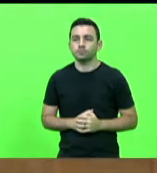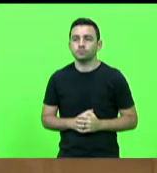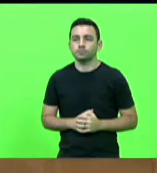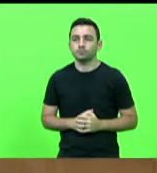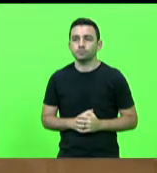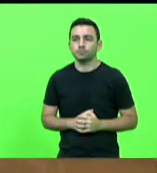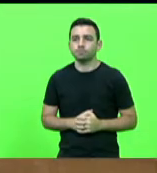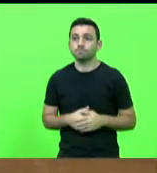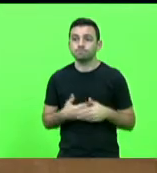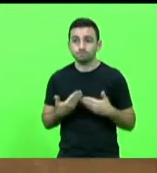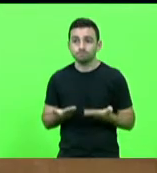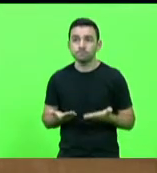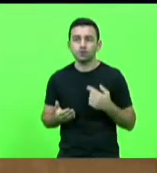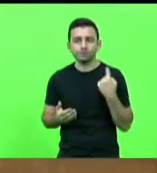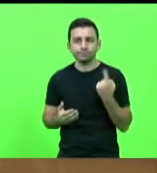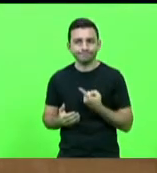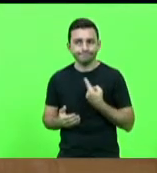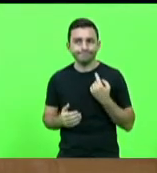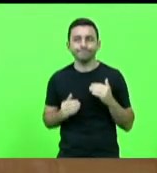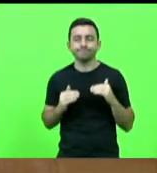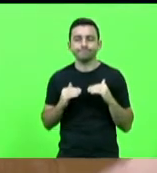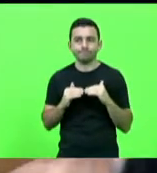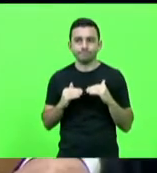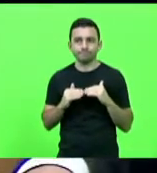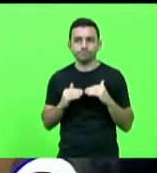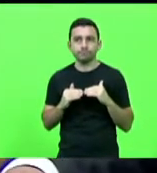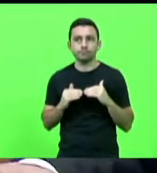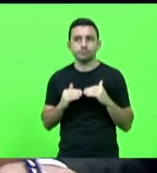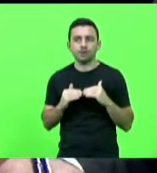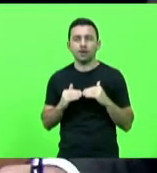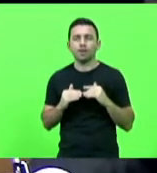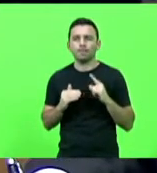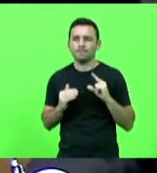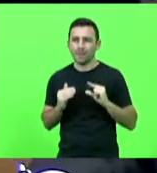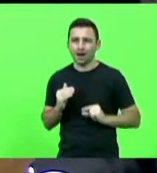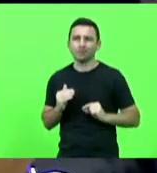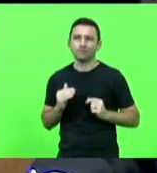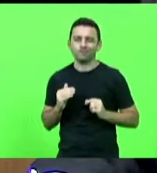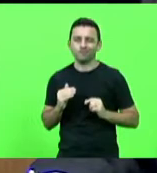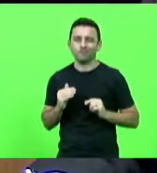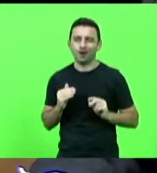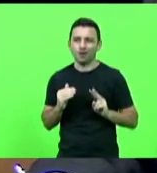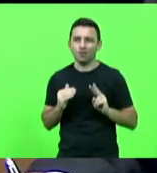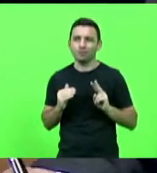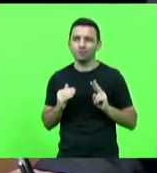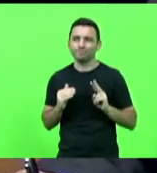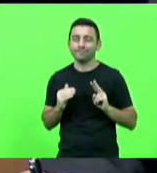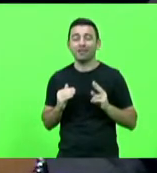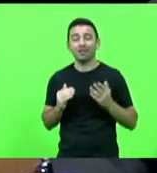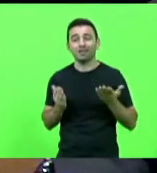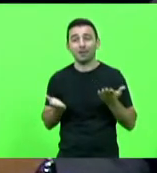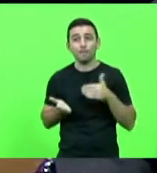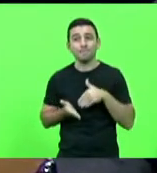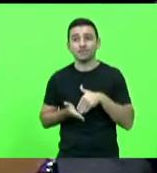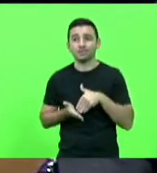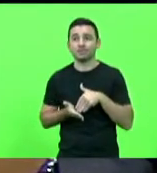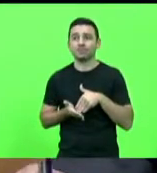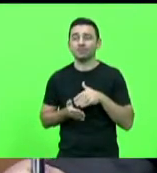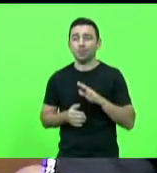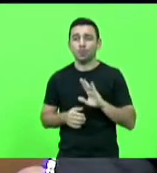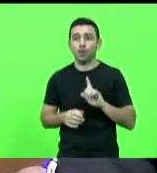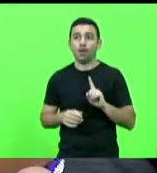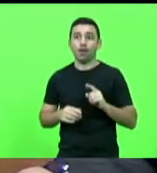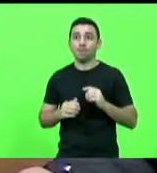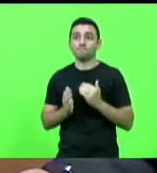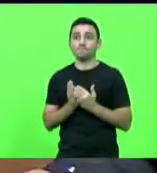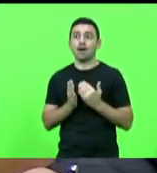Nós concordamos todos que é baixo o valor, mas como foi dito aqui, é o piso, não é o teto. Mas